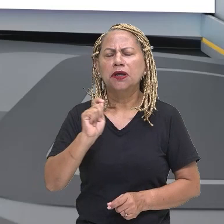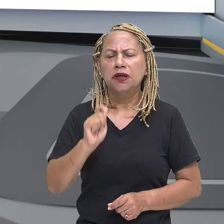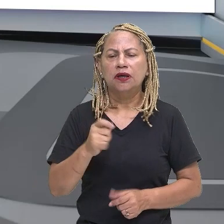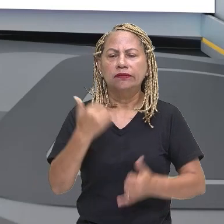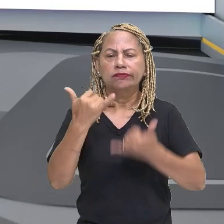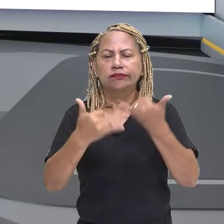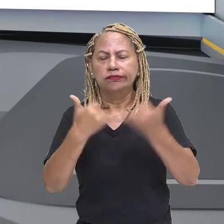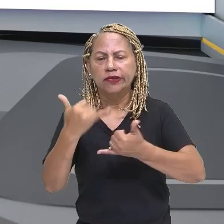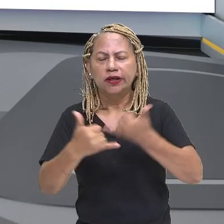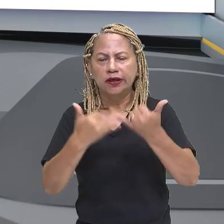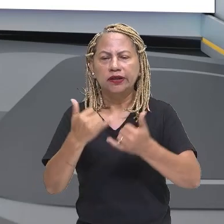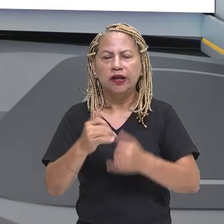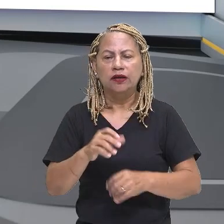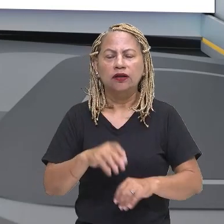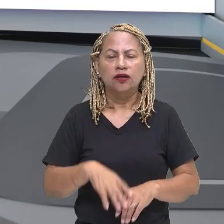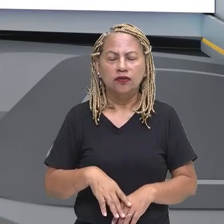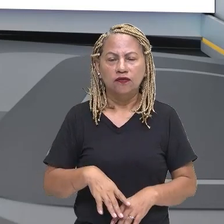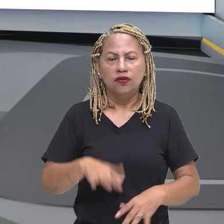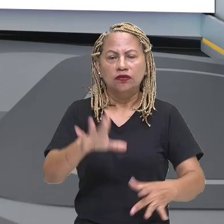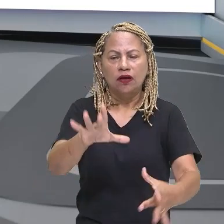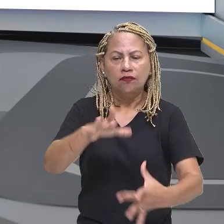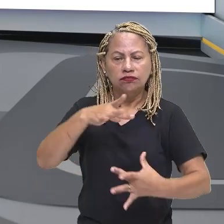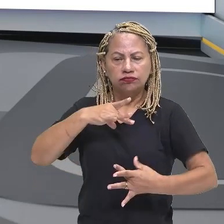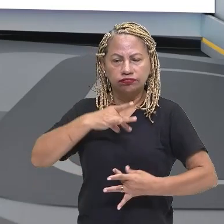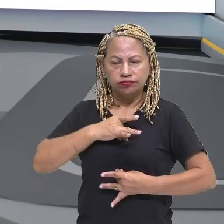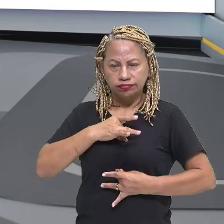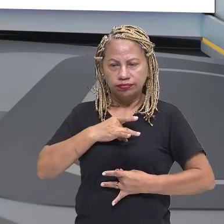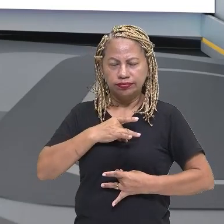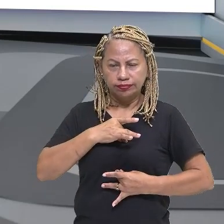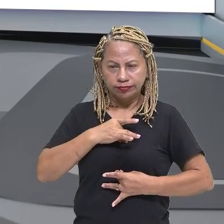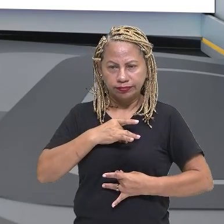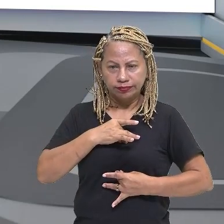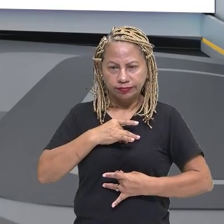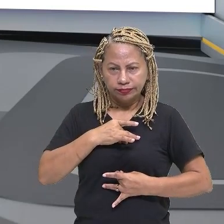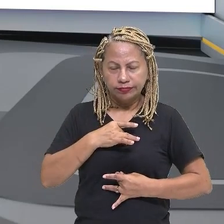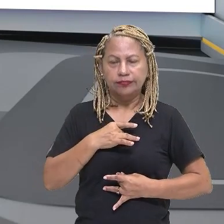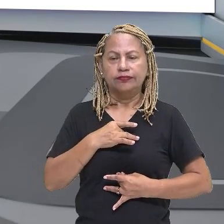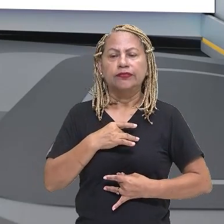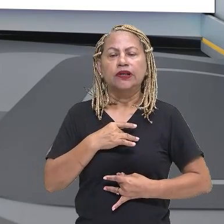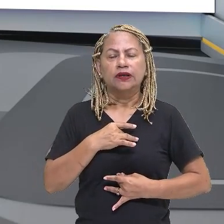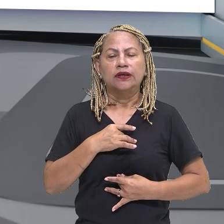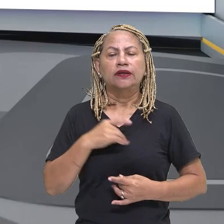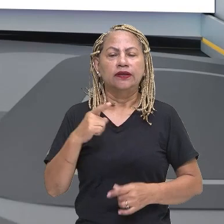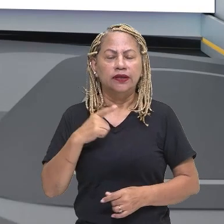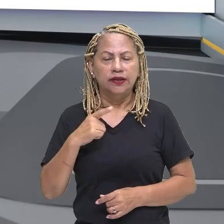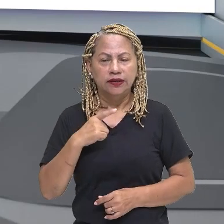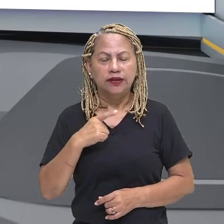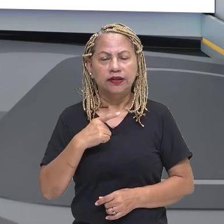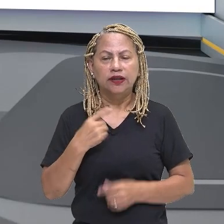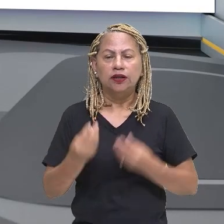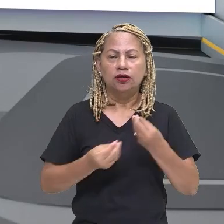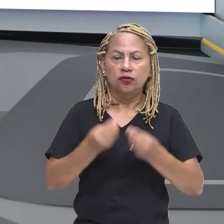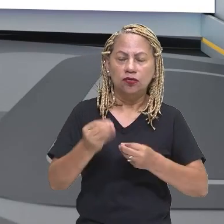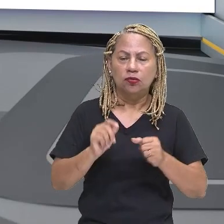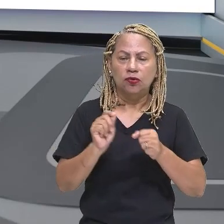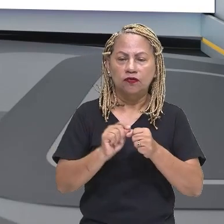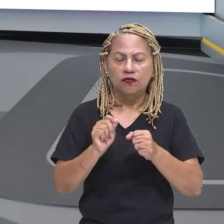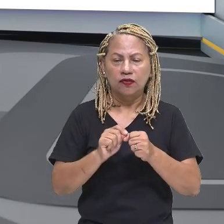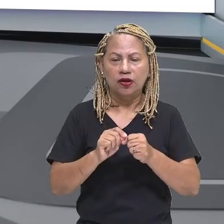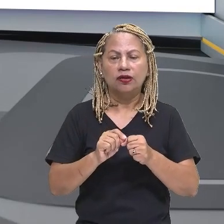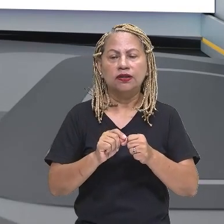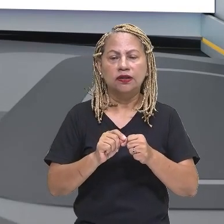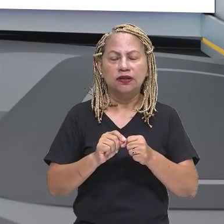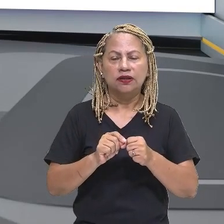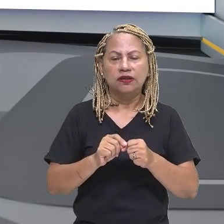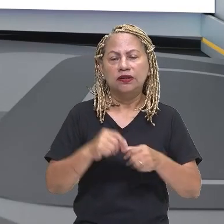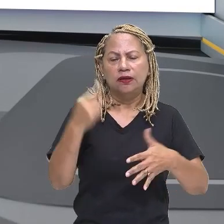interpretam personagens. Essa é a tradução de Role Play Game. Então vamos lá. O jogador tem como objetivo completar missões, que são as quests que eu